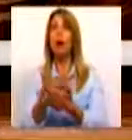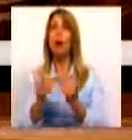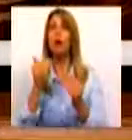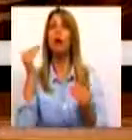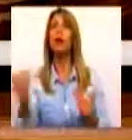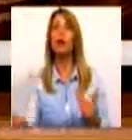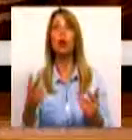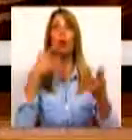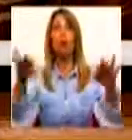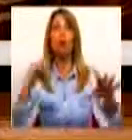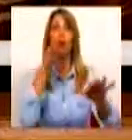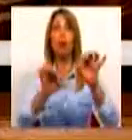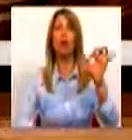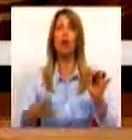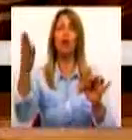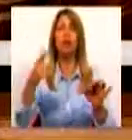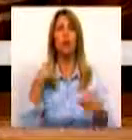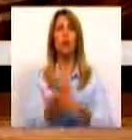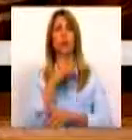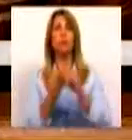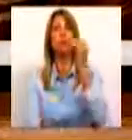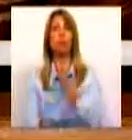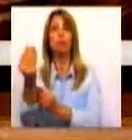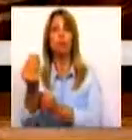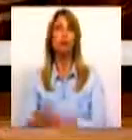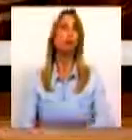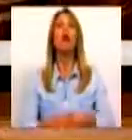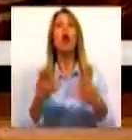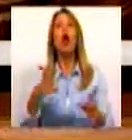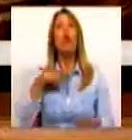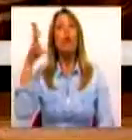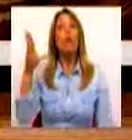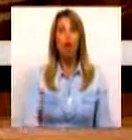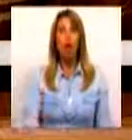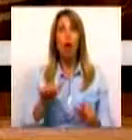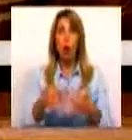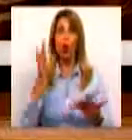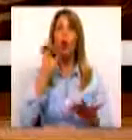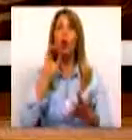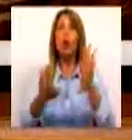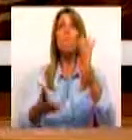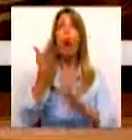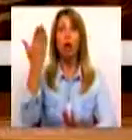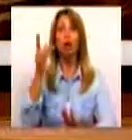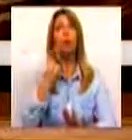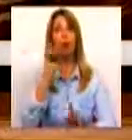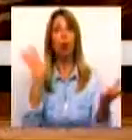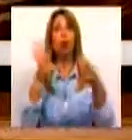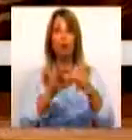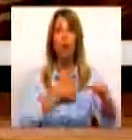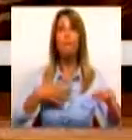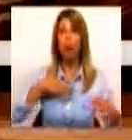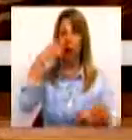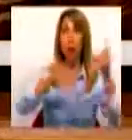uma estabilidade e até uma bizarria. Portugal tem hoje mais valor, mas valor para as empresas e para as